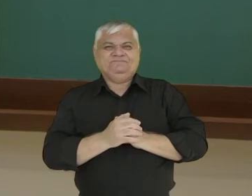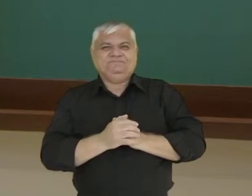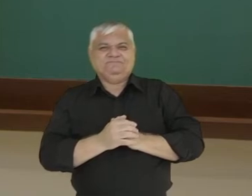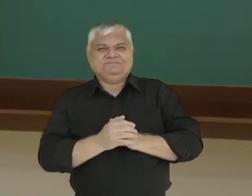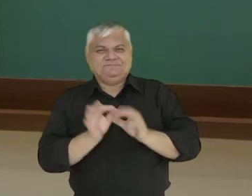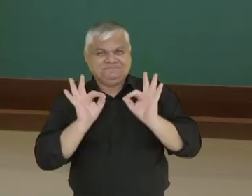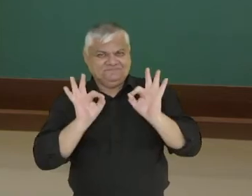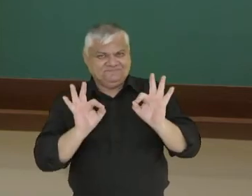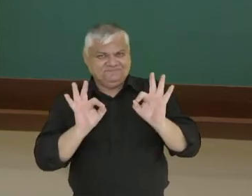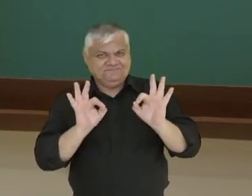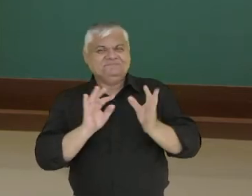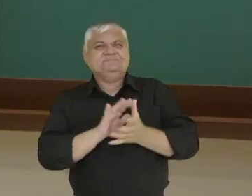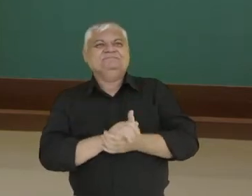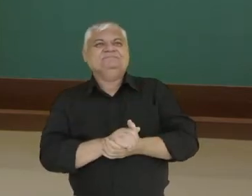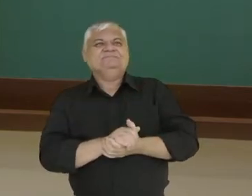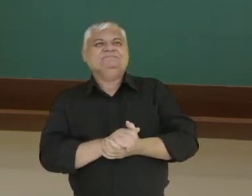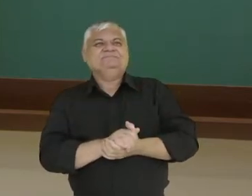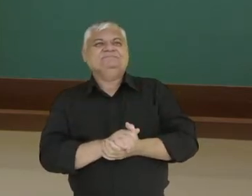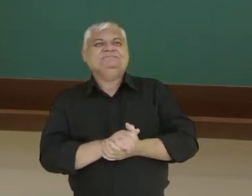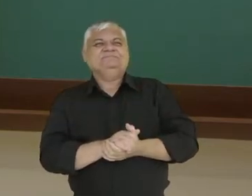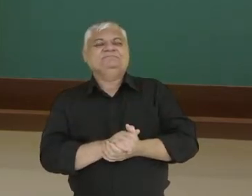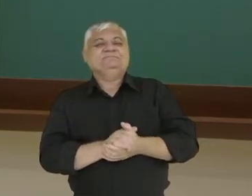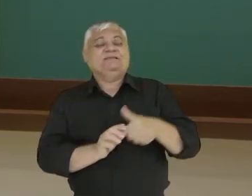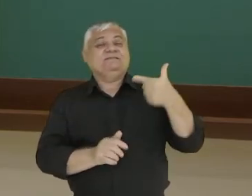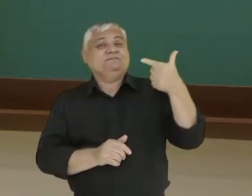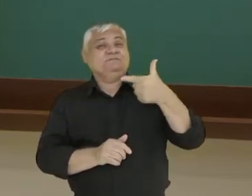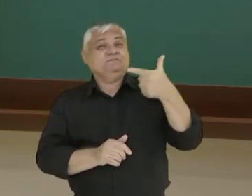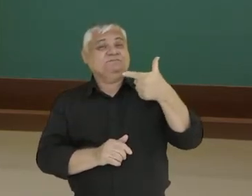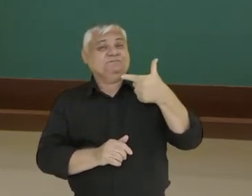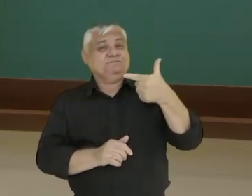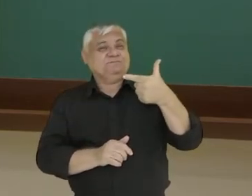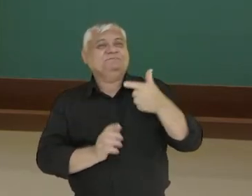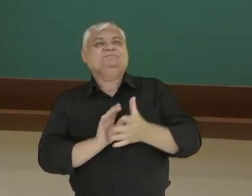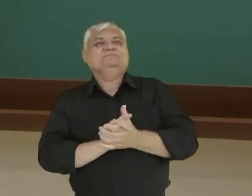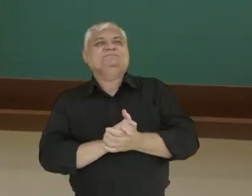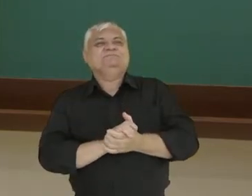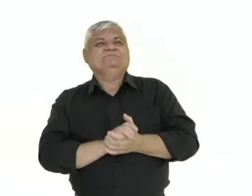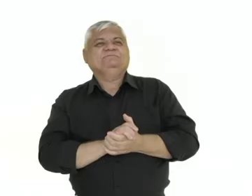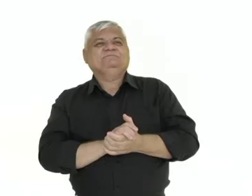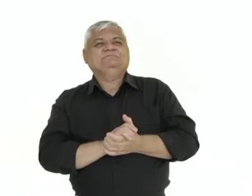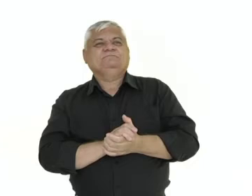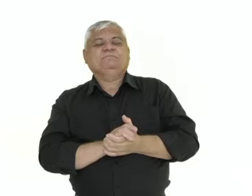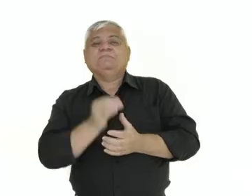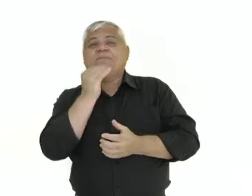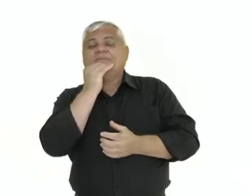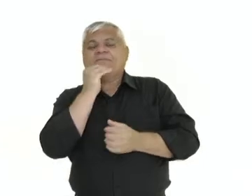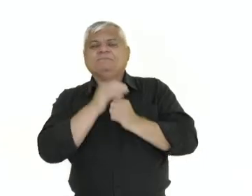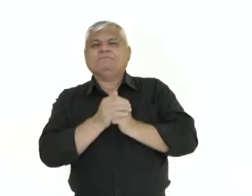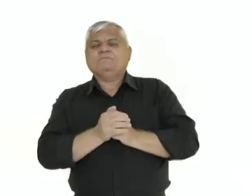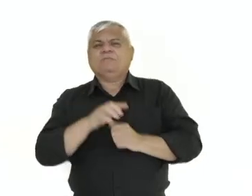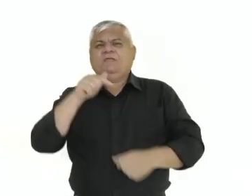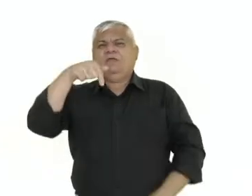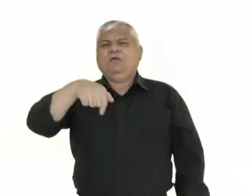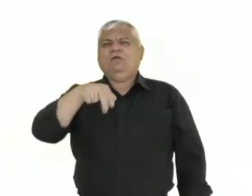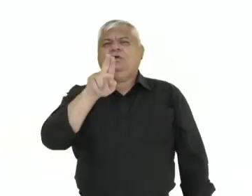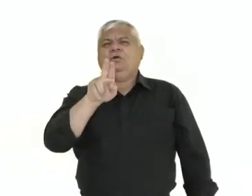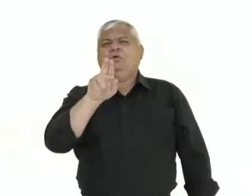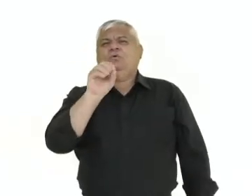é ácida. Segunda propriedade operatória, pessoal, quociente.